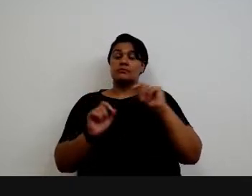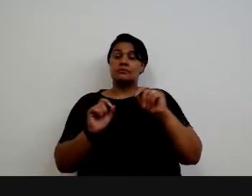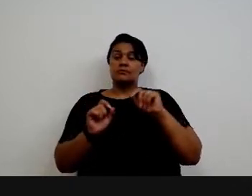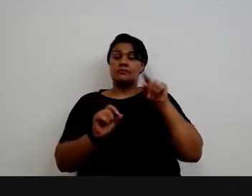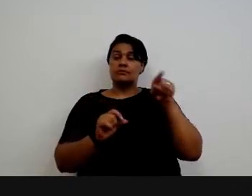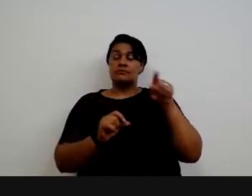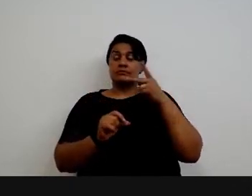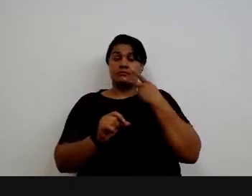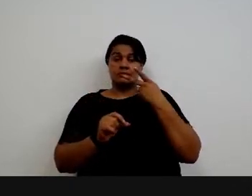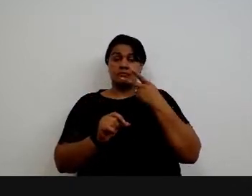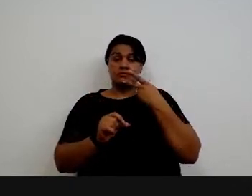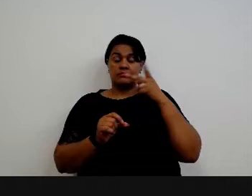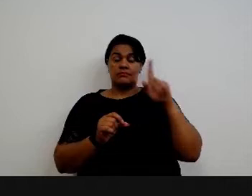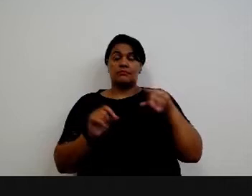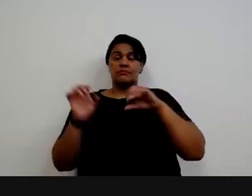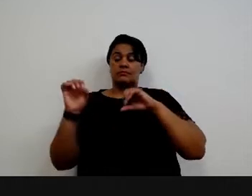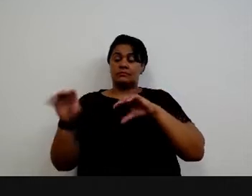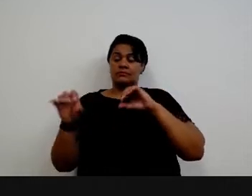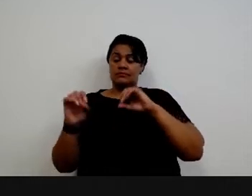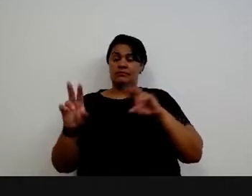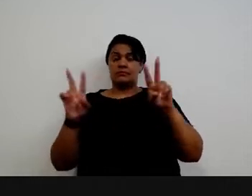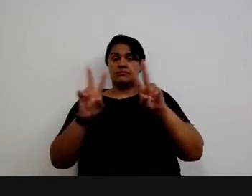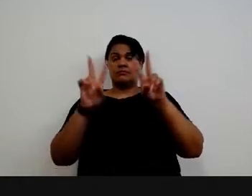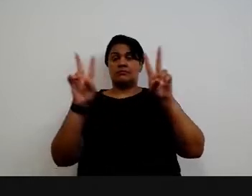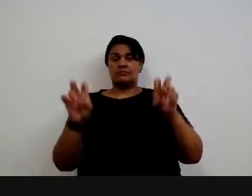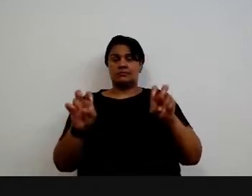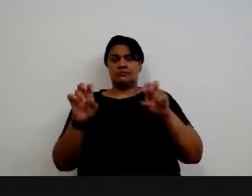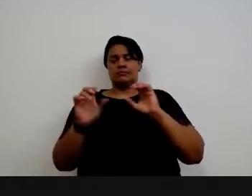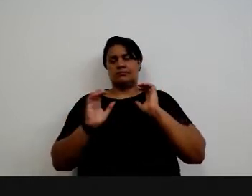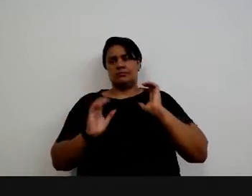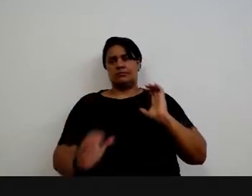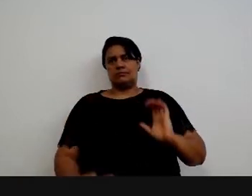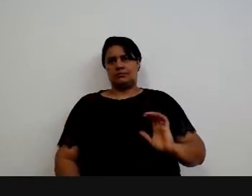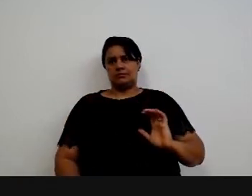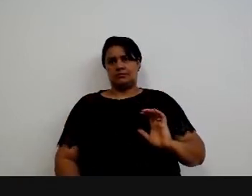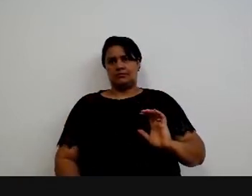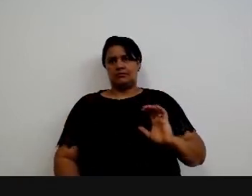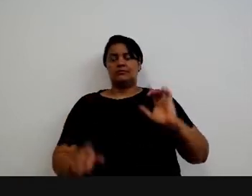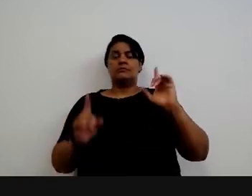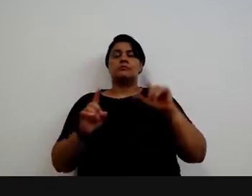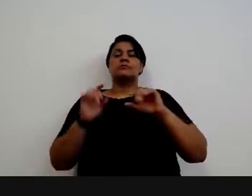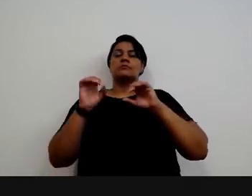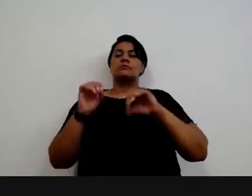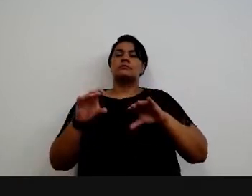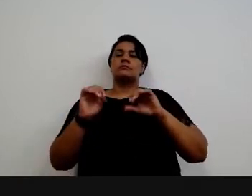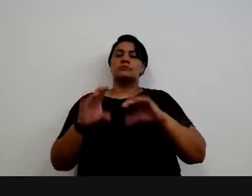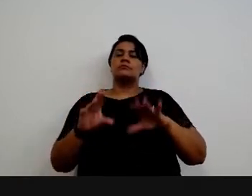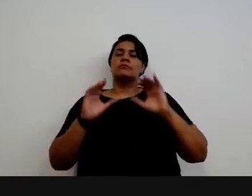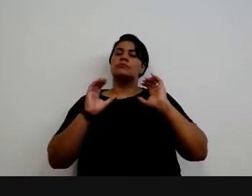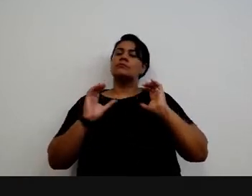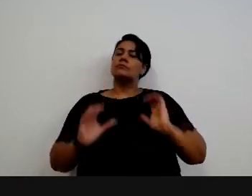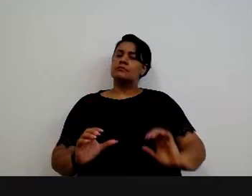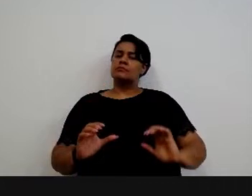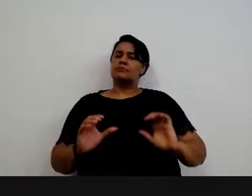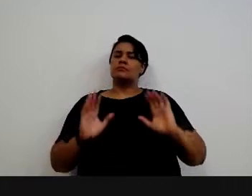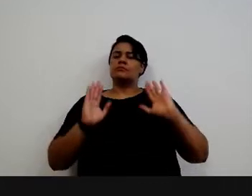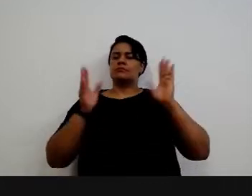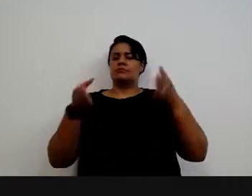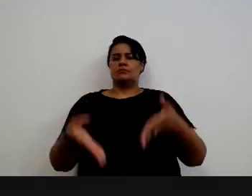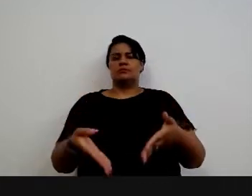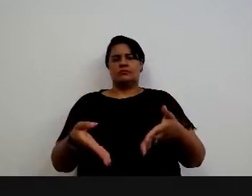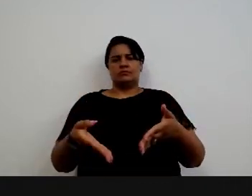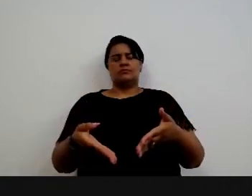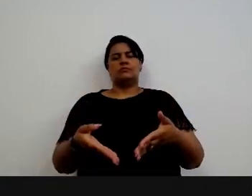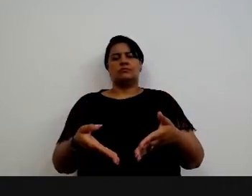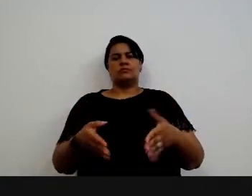Eduarda fala em uma educação sobre cidadania, uma educação pela cidadania e uma educação para a